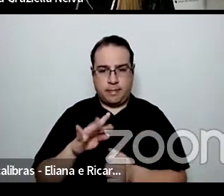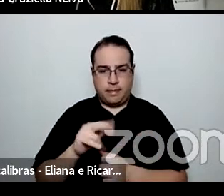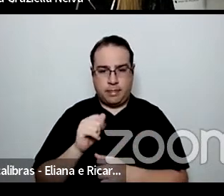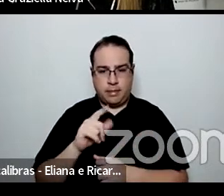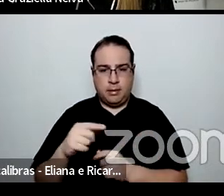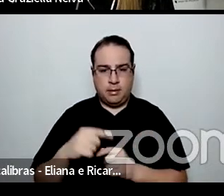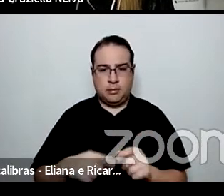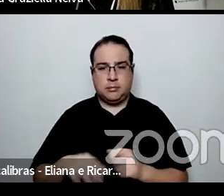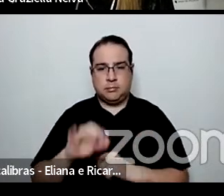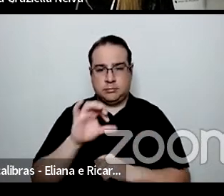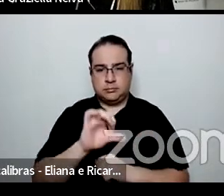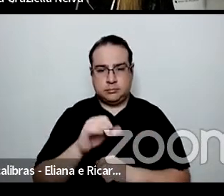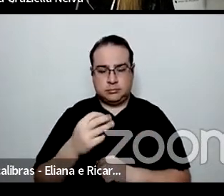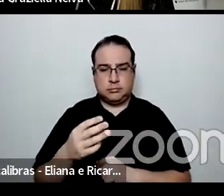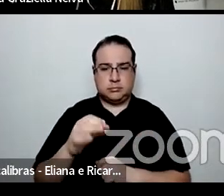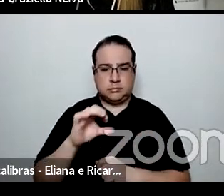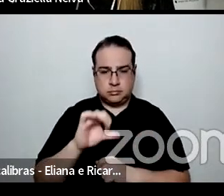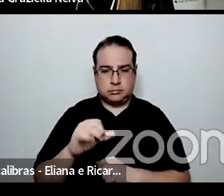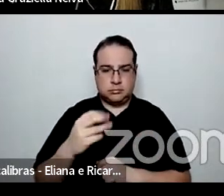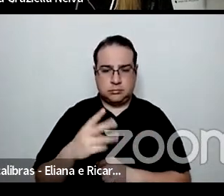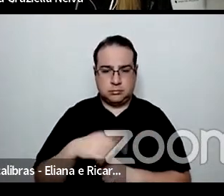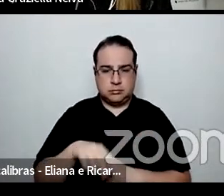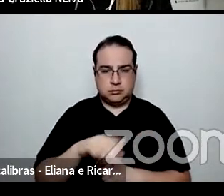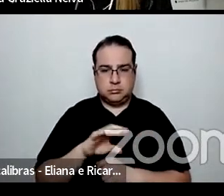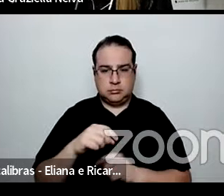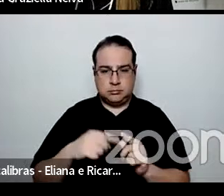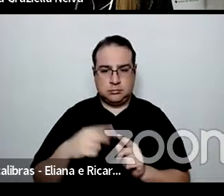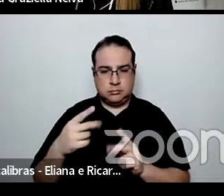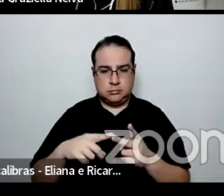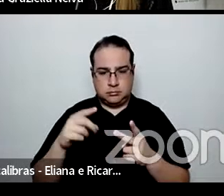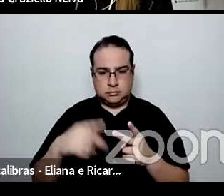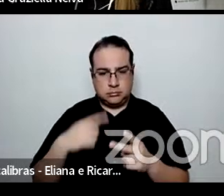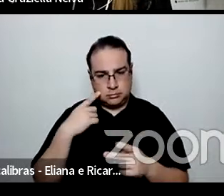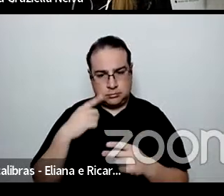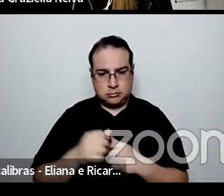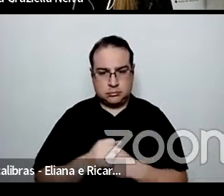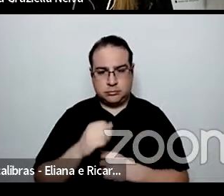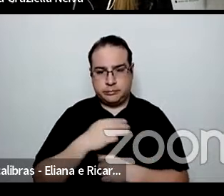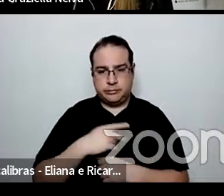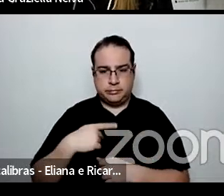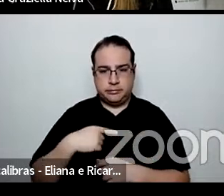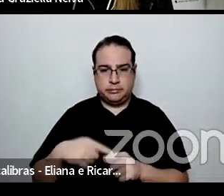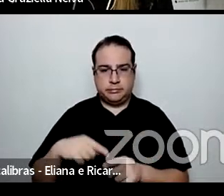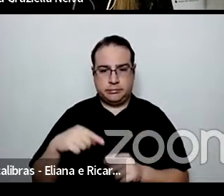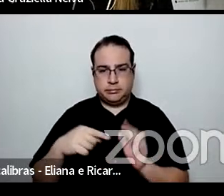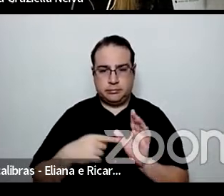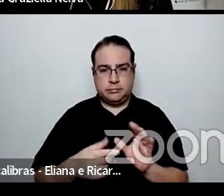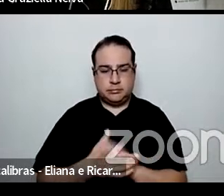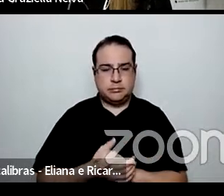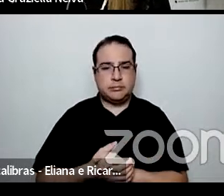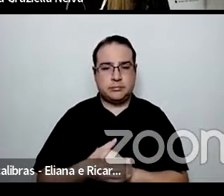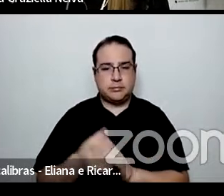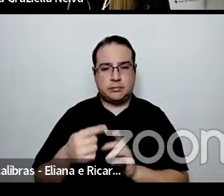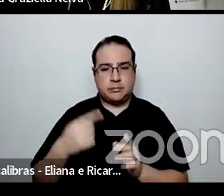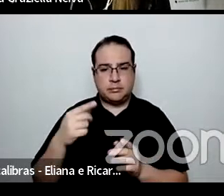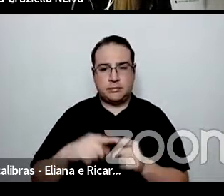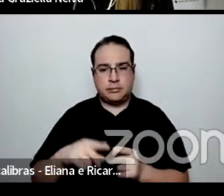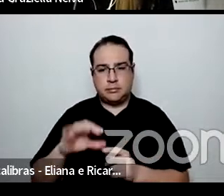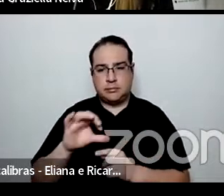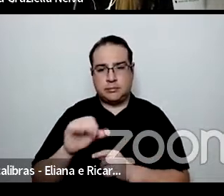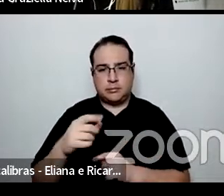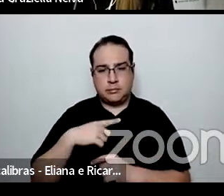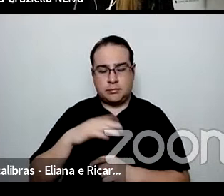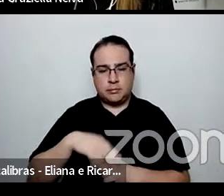da 93ª zona eleitoral segundo recurso da recorrente Ministério Público Eleitoral promotoria da